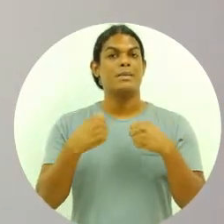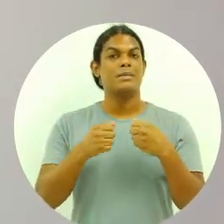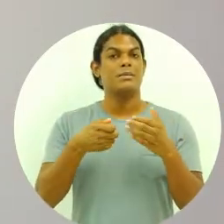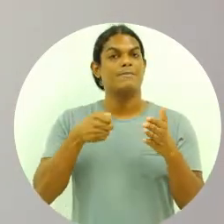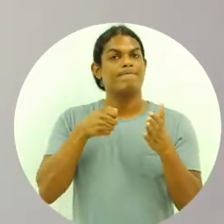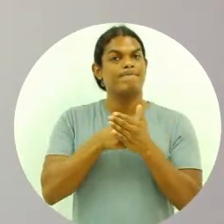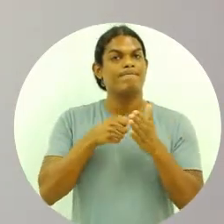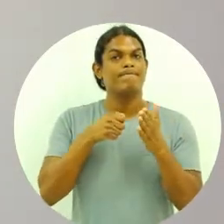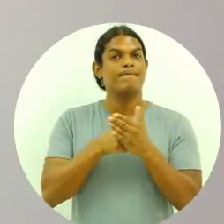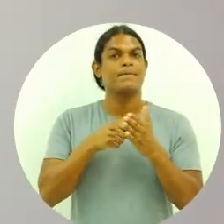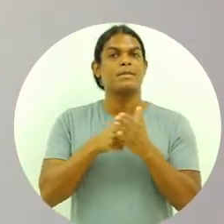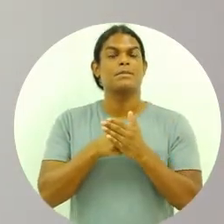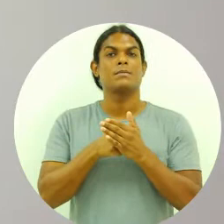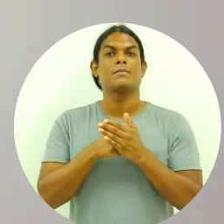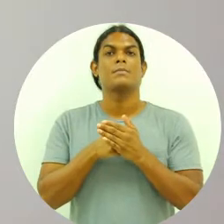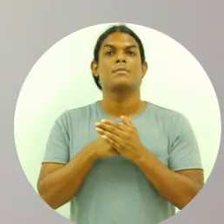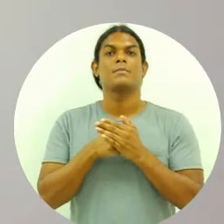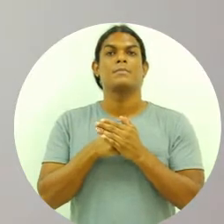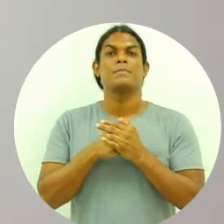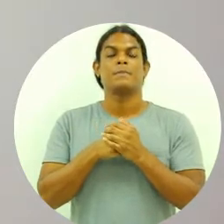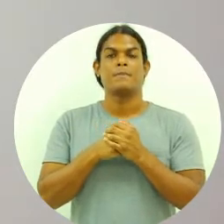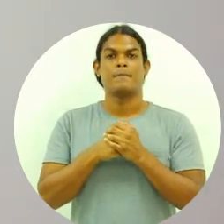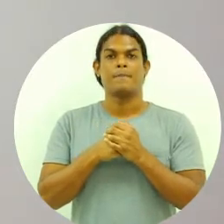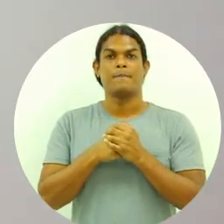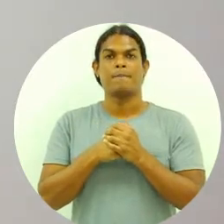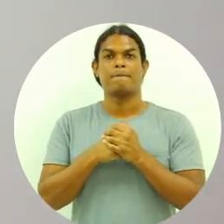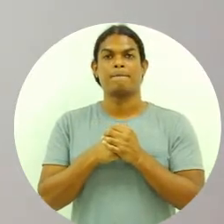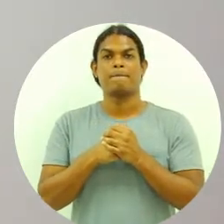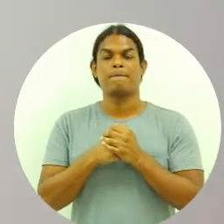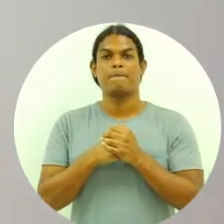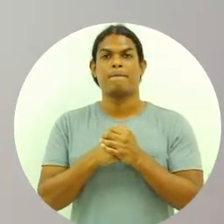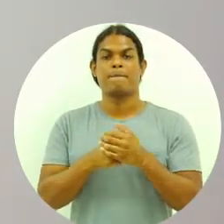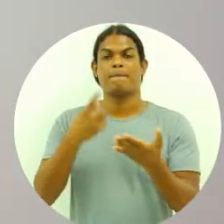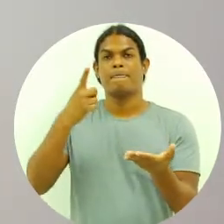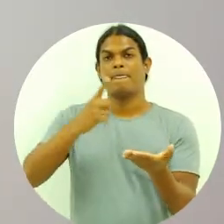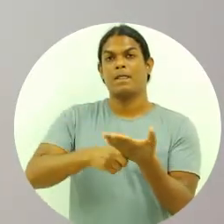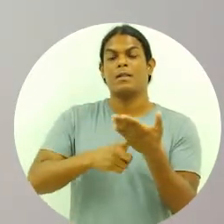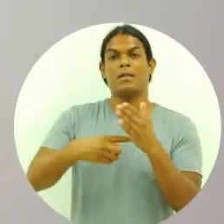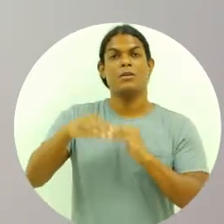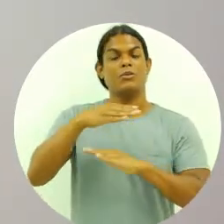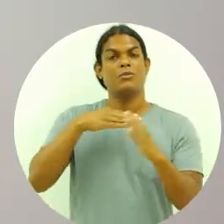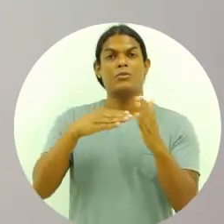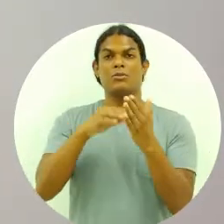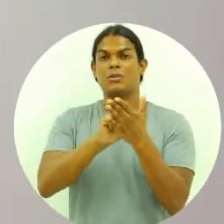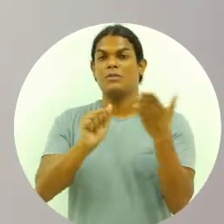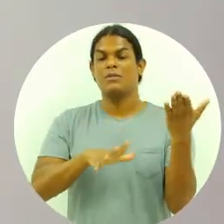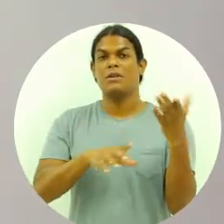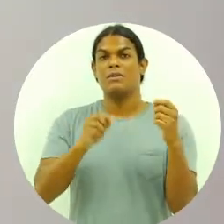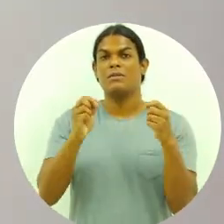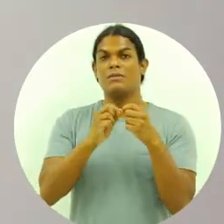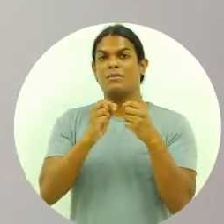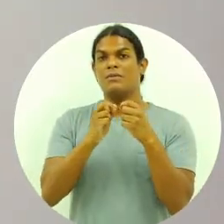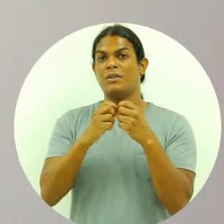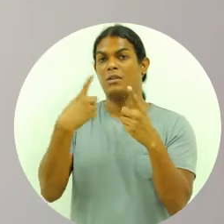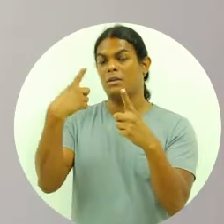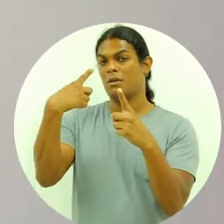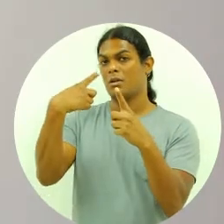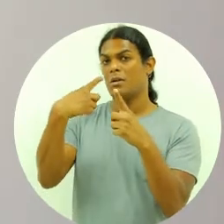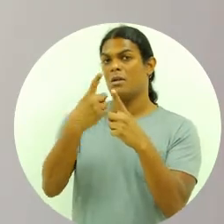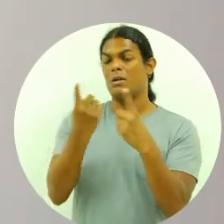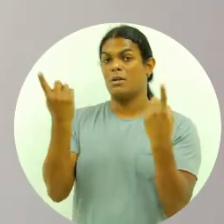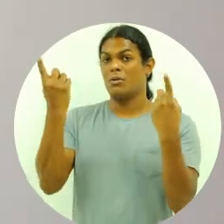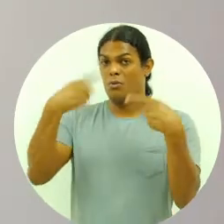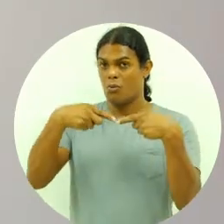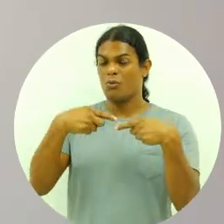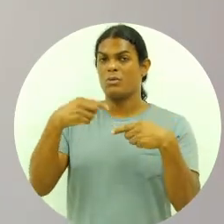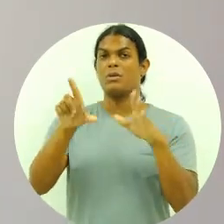os atos que pratica contra a lei ou que o interesse público já se esvaiu, já se perdeu.